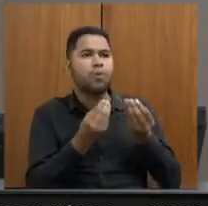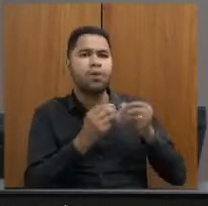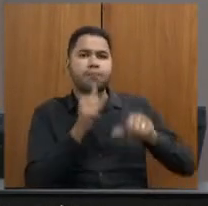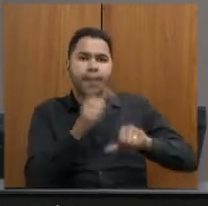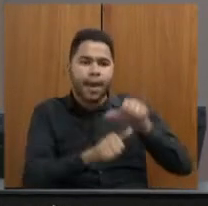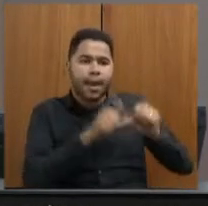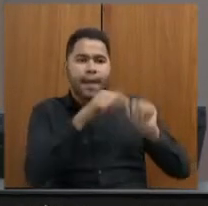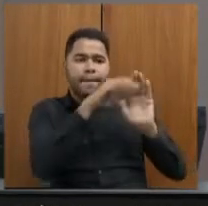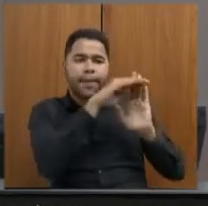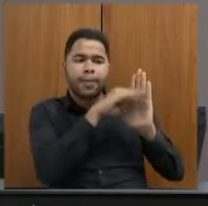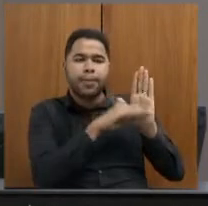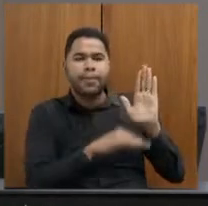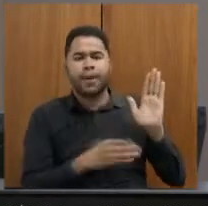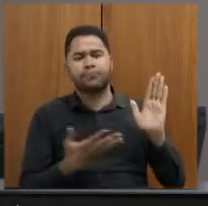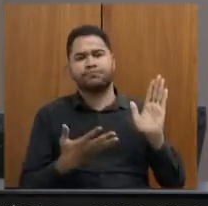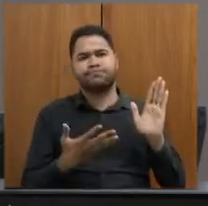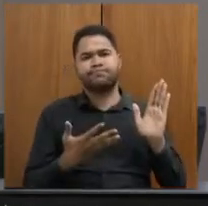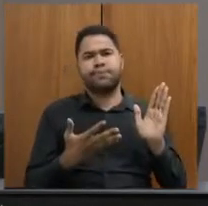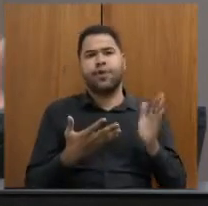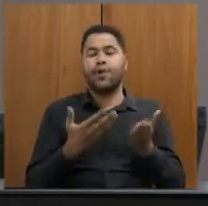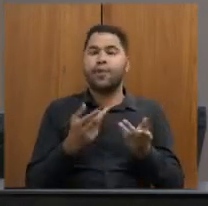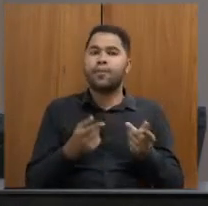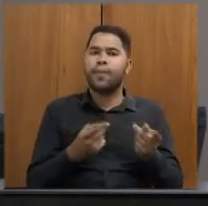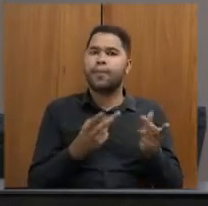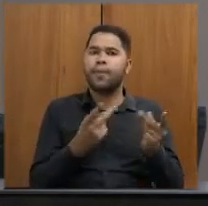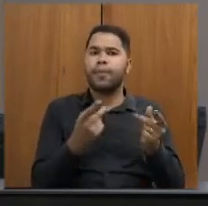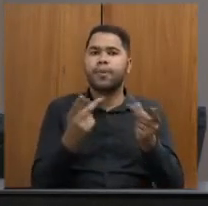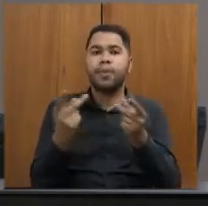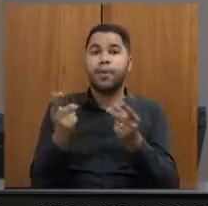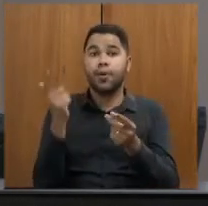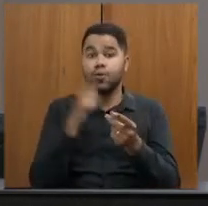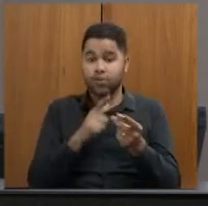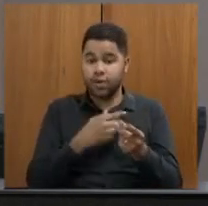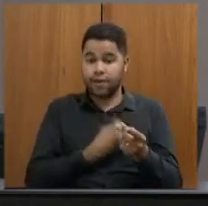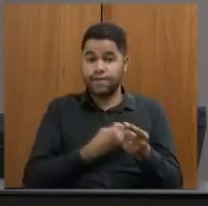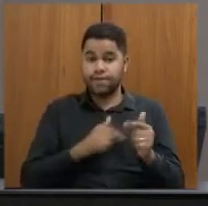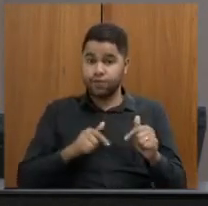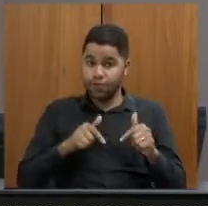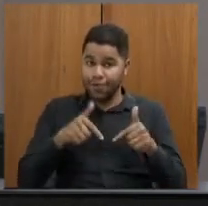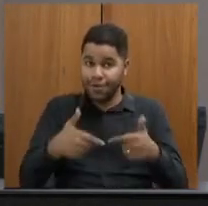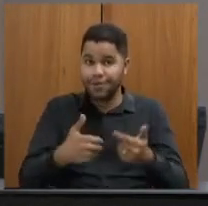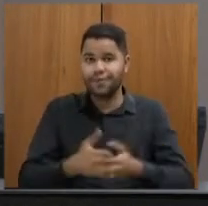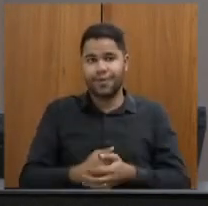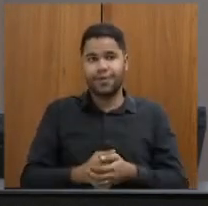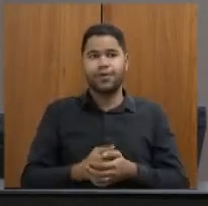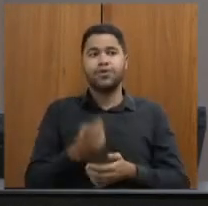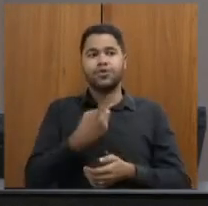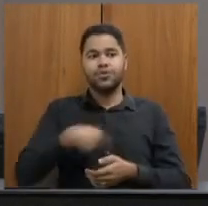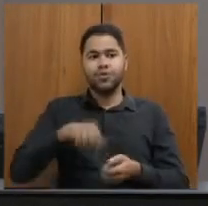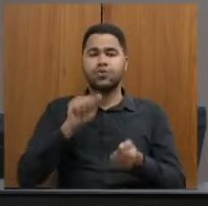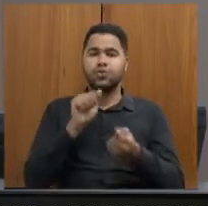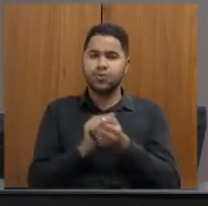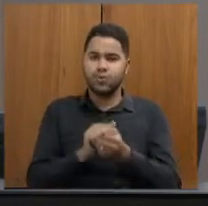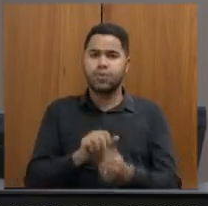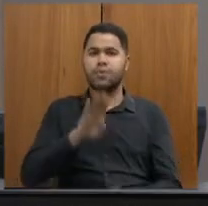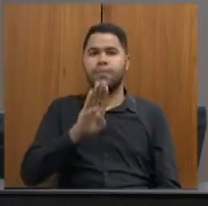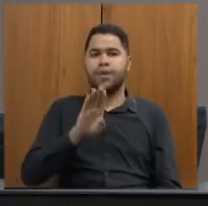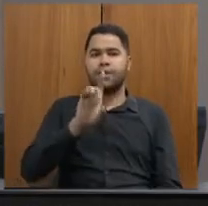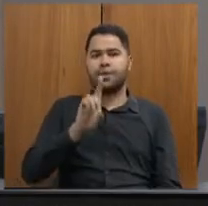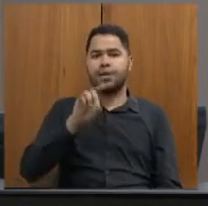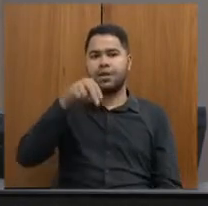mudança porque na verdade ele comercializa quase que para sobreviver então nós estamos trabalhando também junto ao bdmg